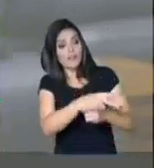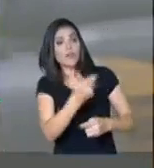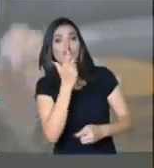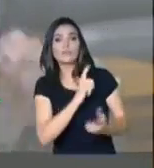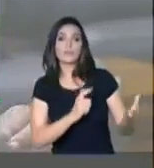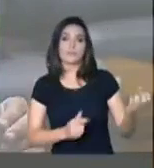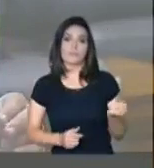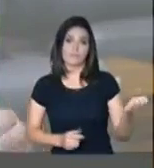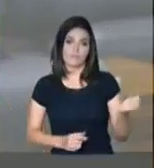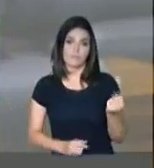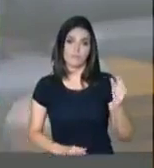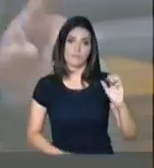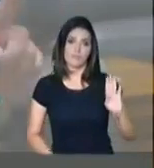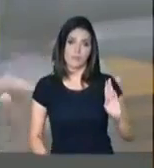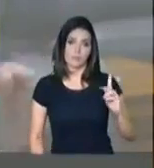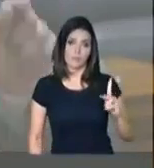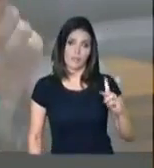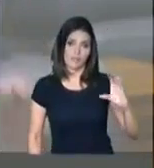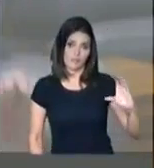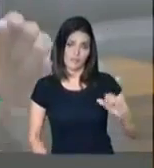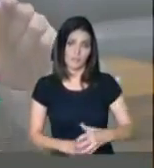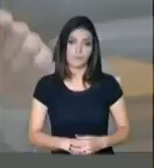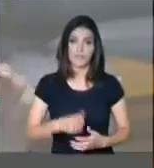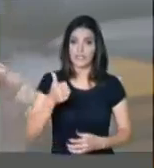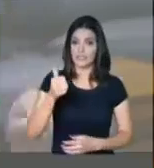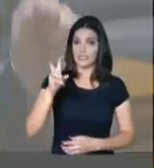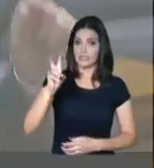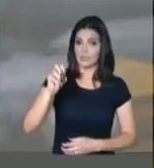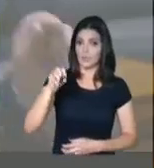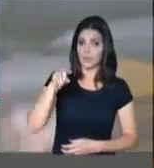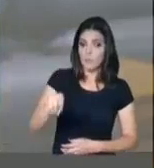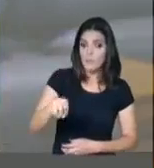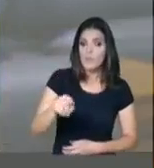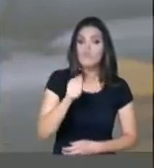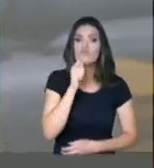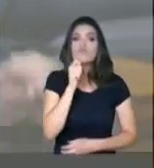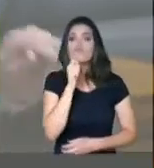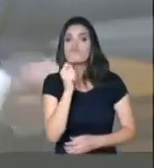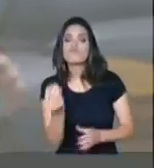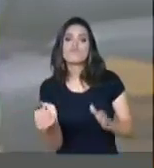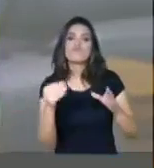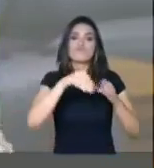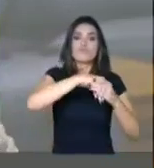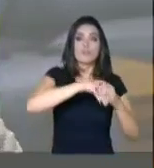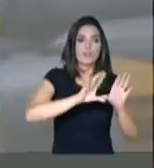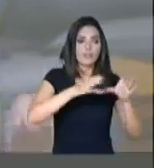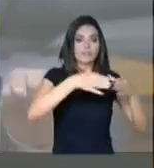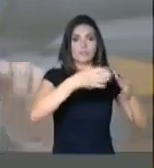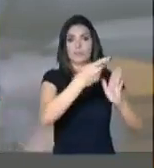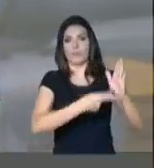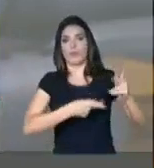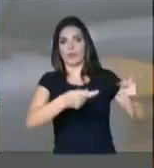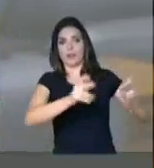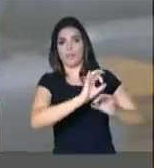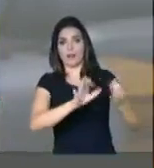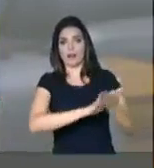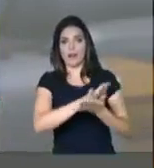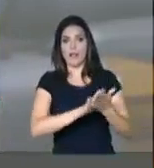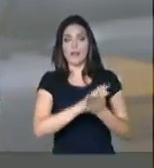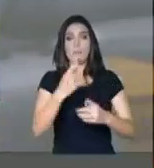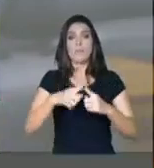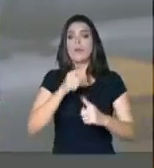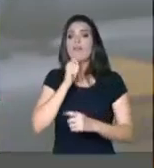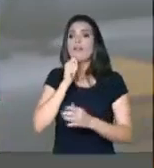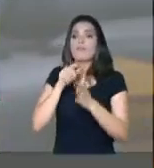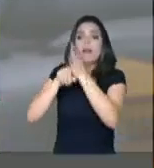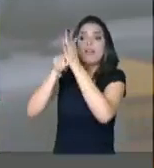programa por mês, e 150 mil não foram incluídos, simplesmente porque seus processos não